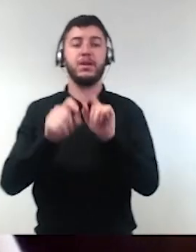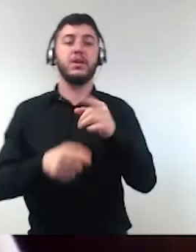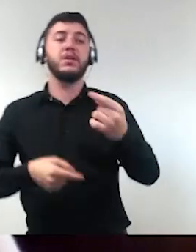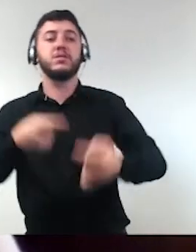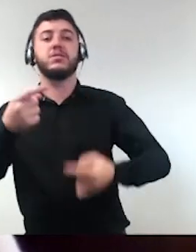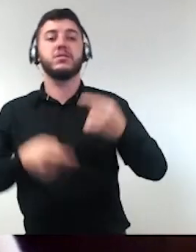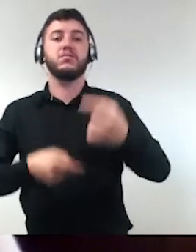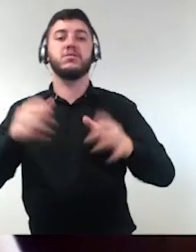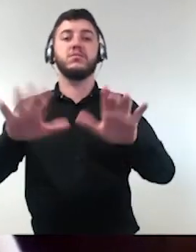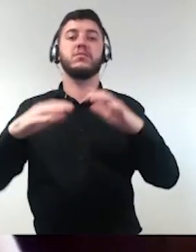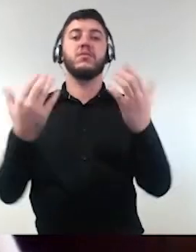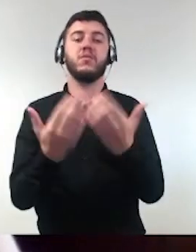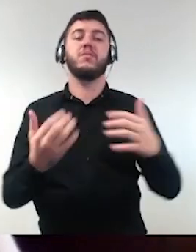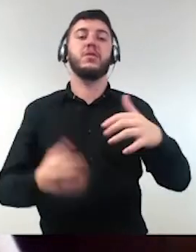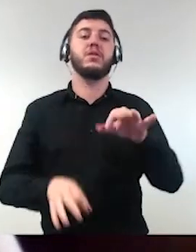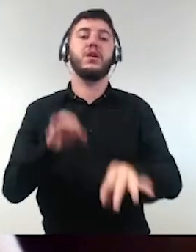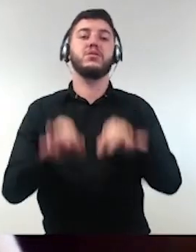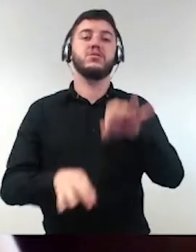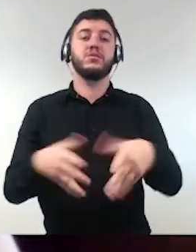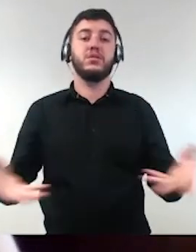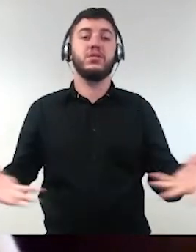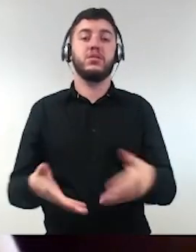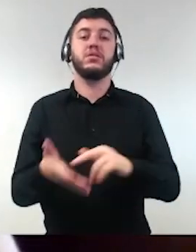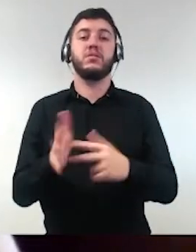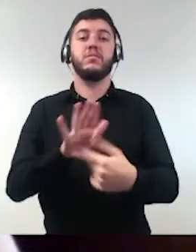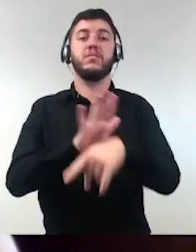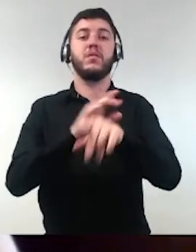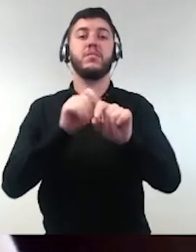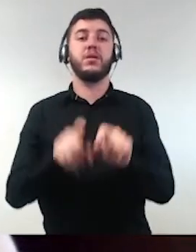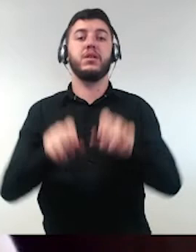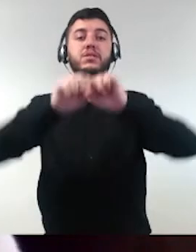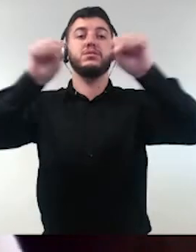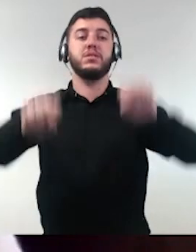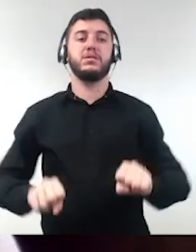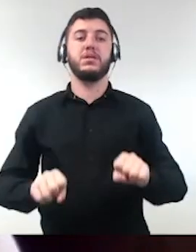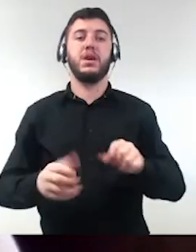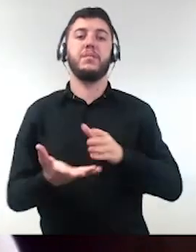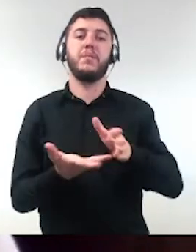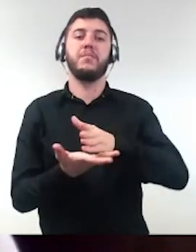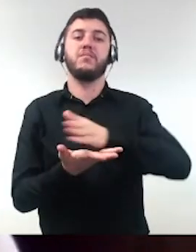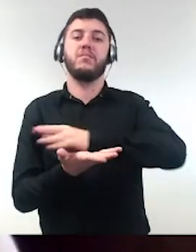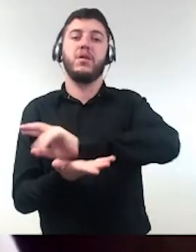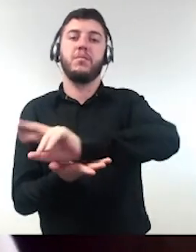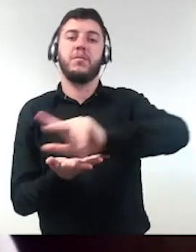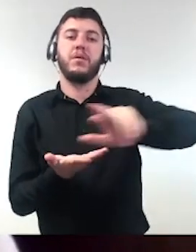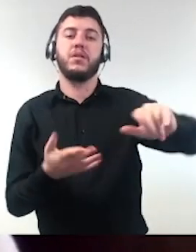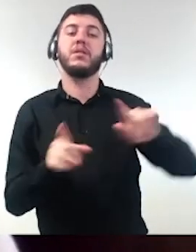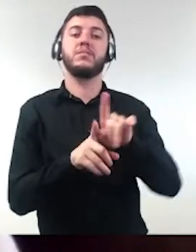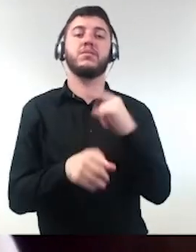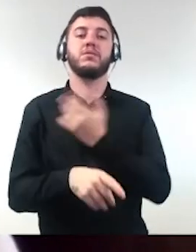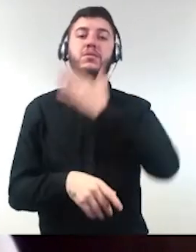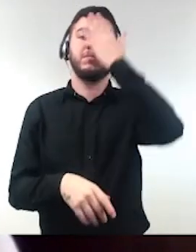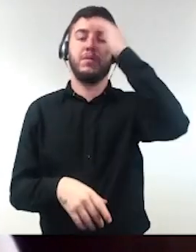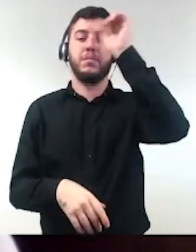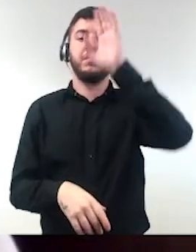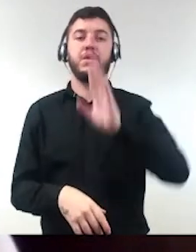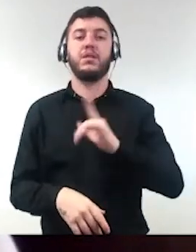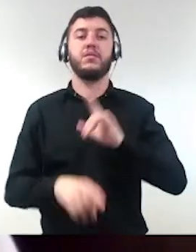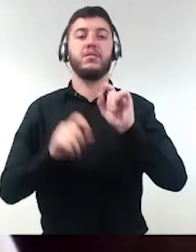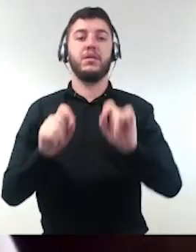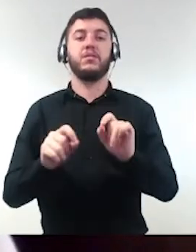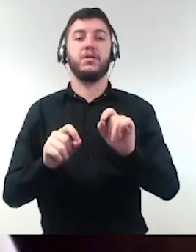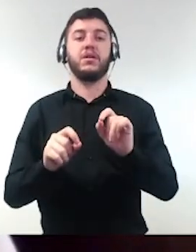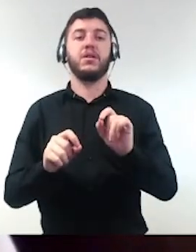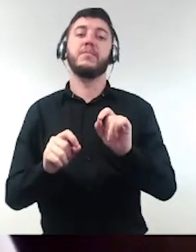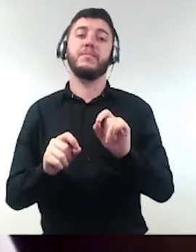na comunidade jurídica hoje, do sistema multiportas. Nós sabemos que o Brasil é o país que tem o